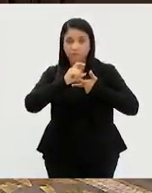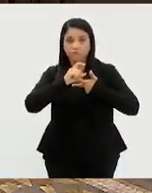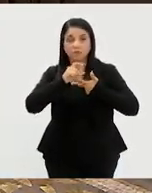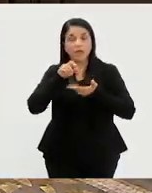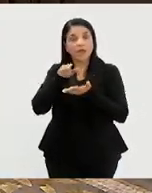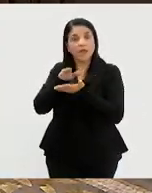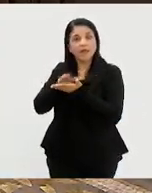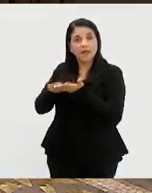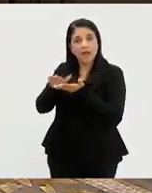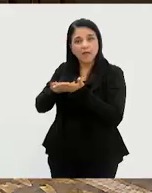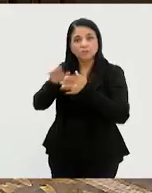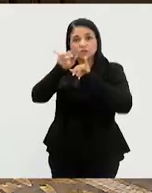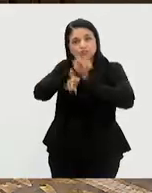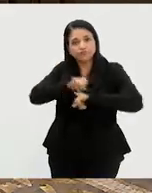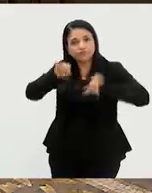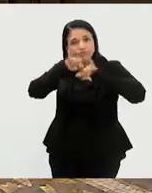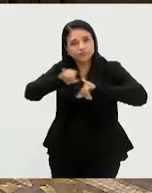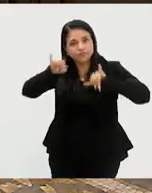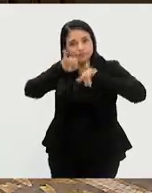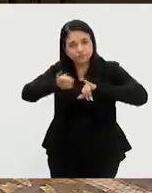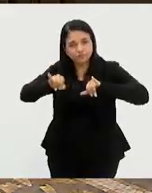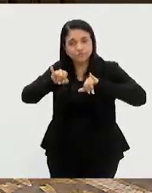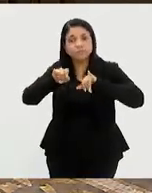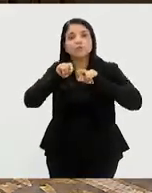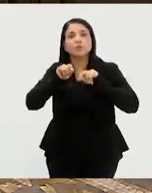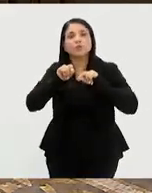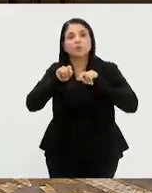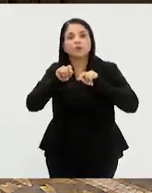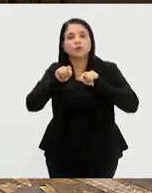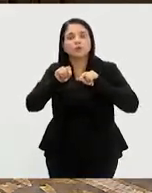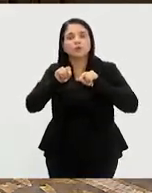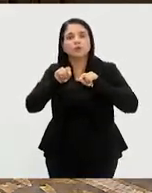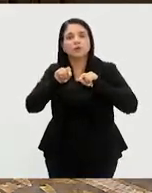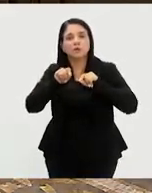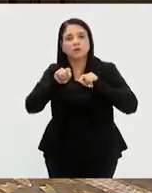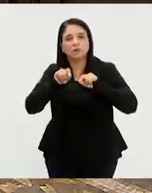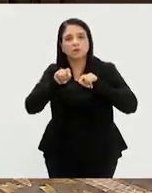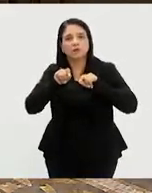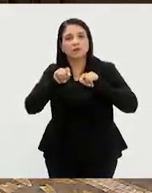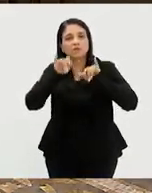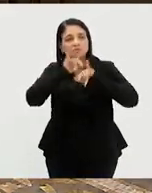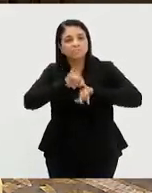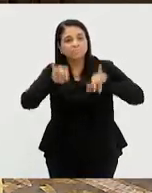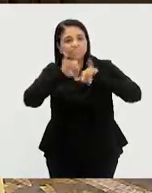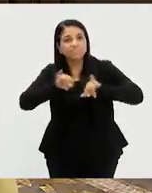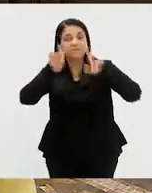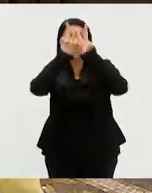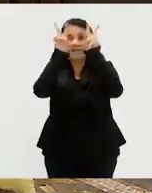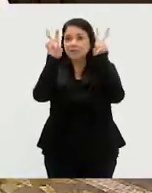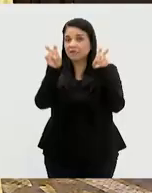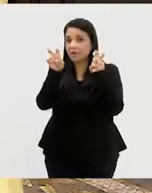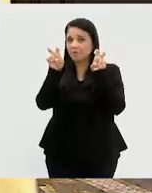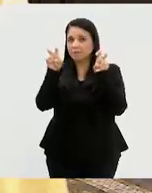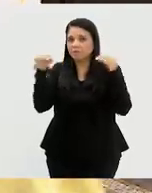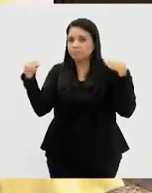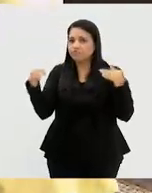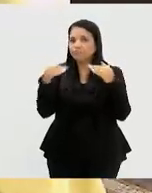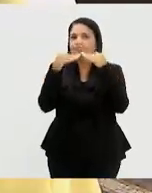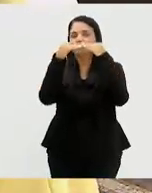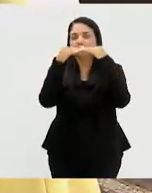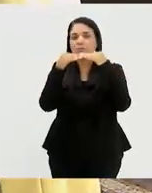em publicidade para fazer a divulgação de temas relativos à inclusão